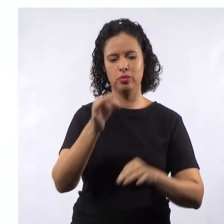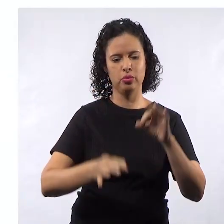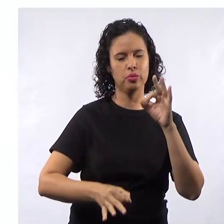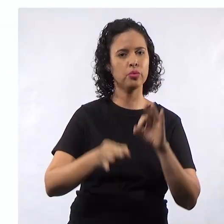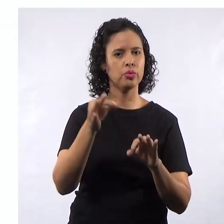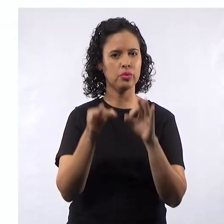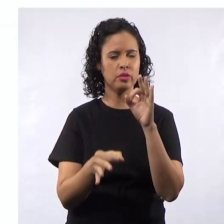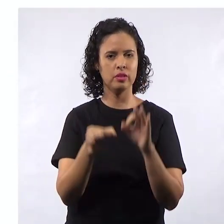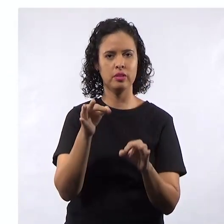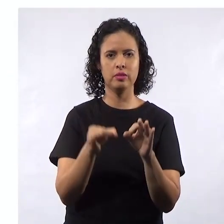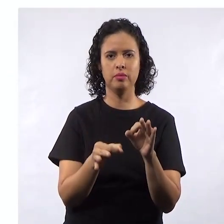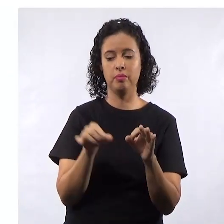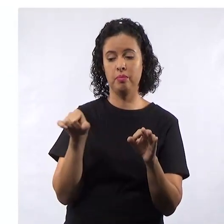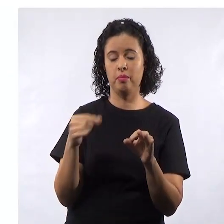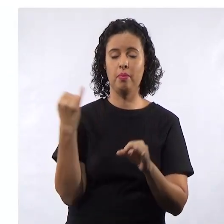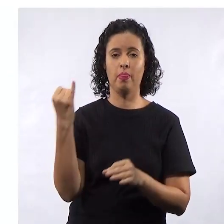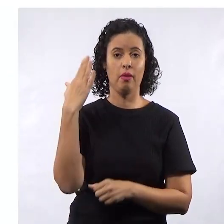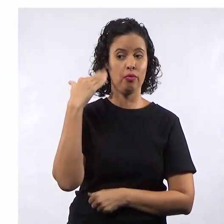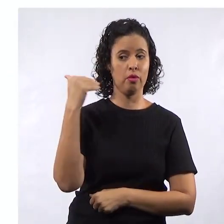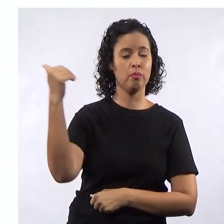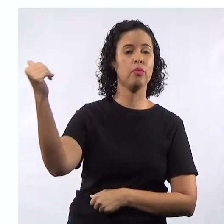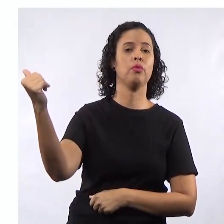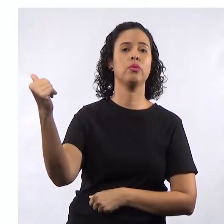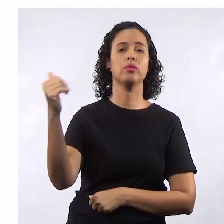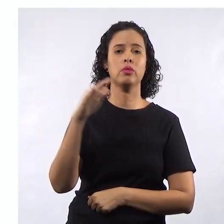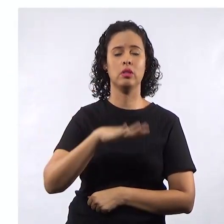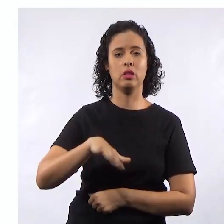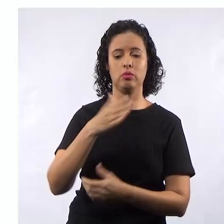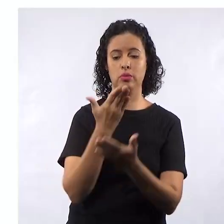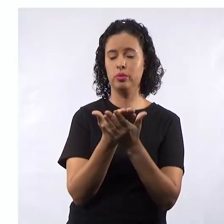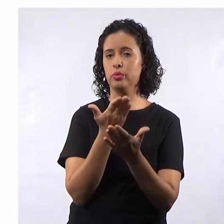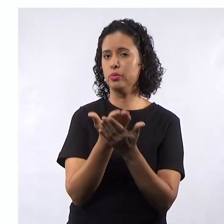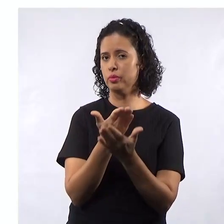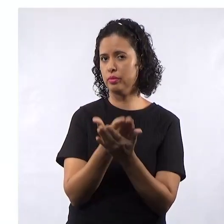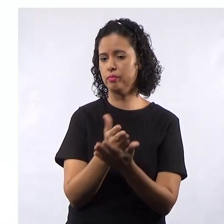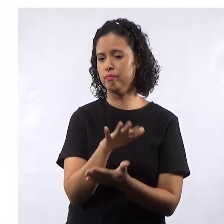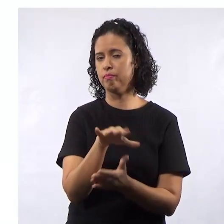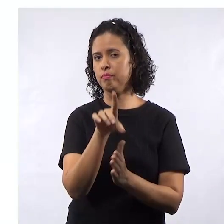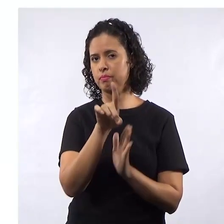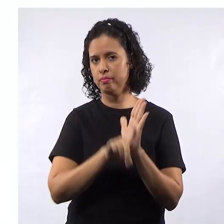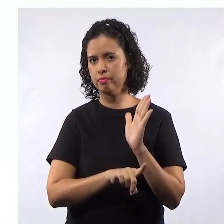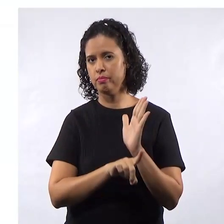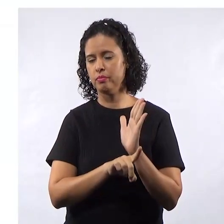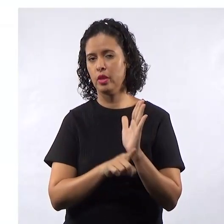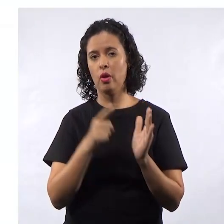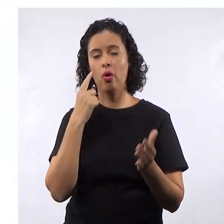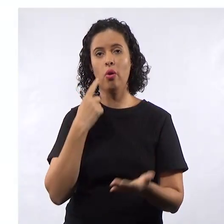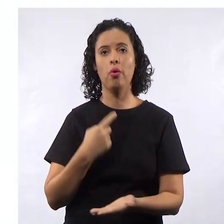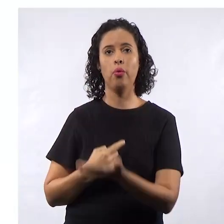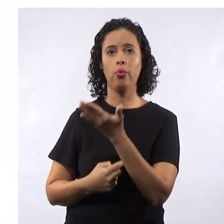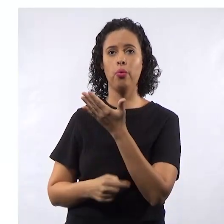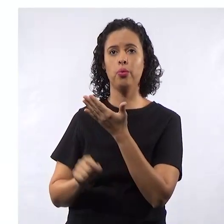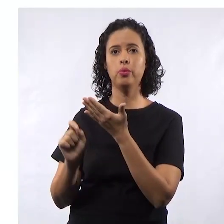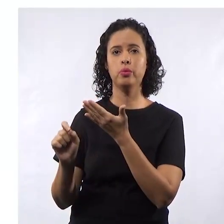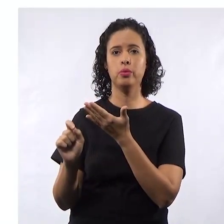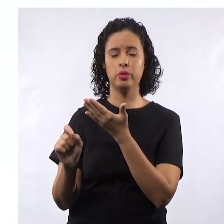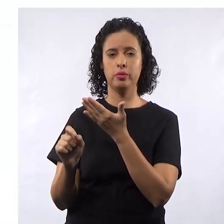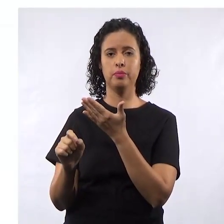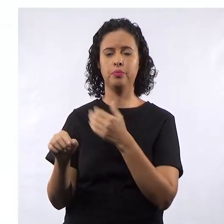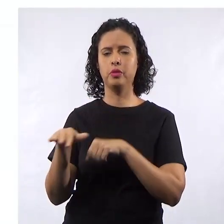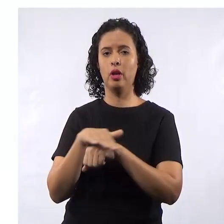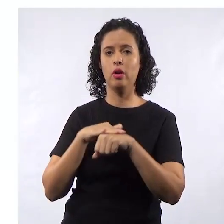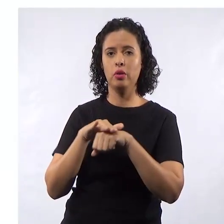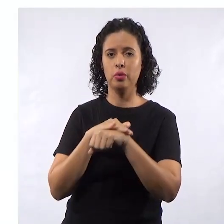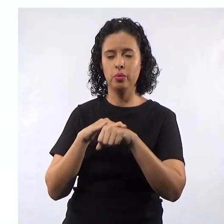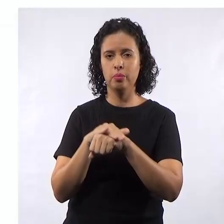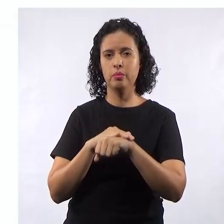foi um doutrinador de extrema importância aí para os estudiosos do direito, ok? E aqui eu trouxe para vocês, vamos conversar